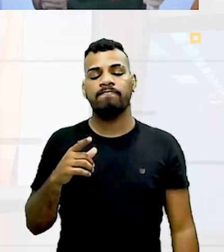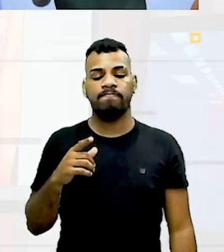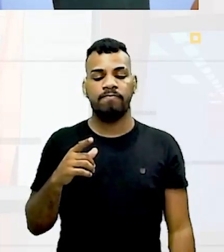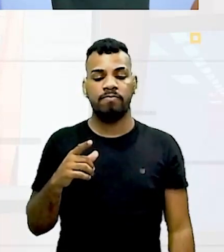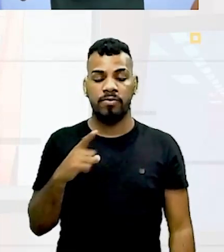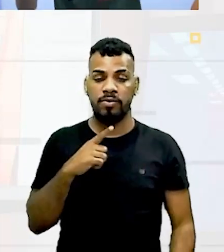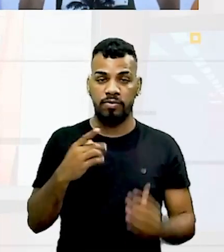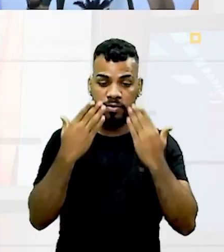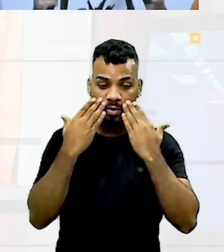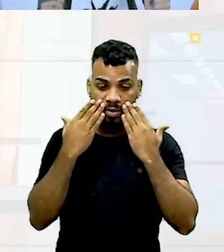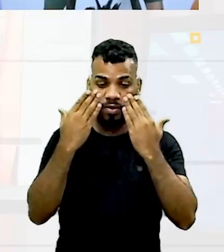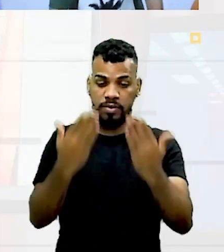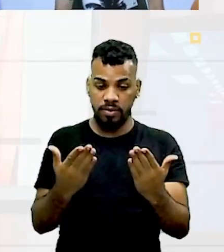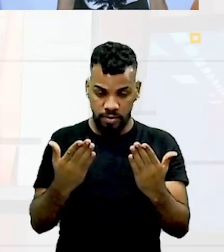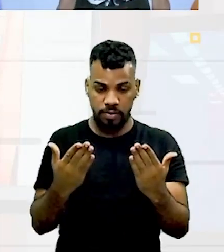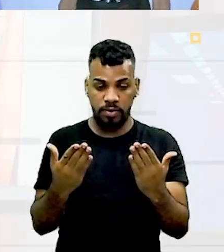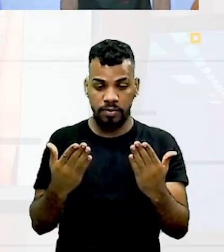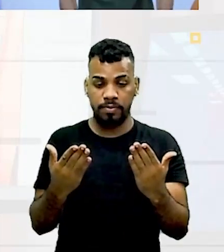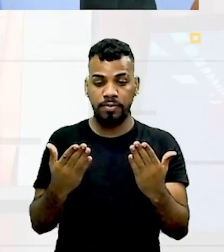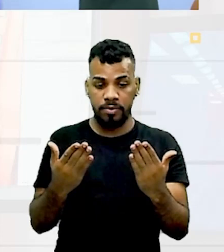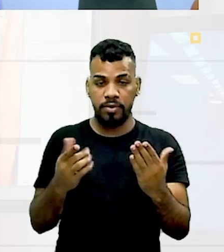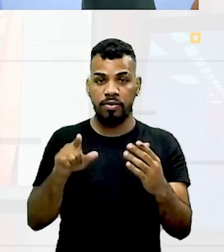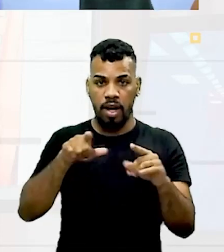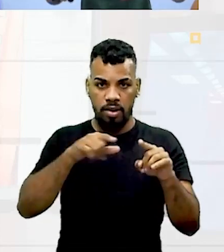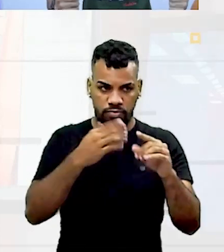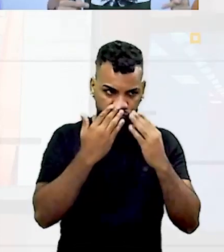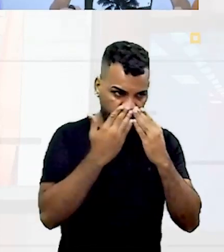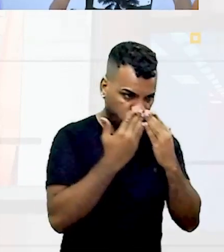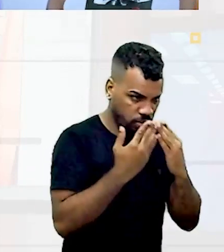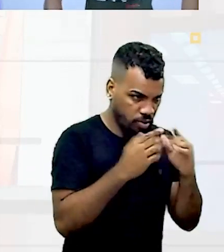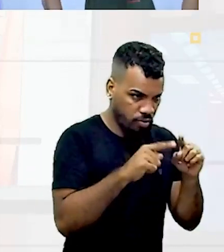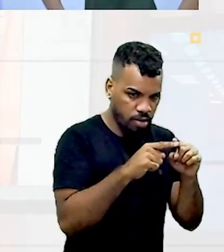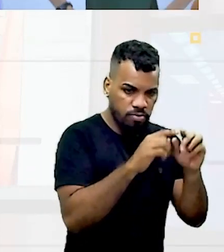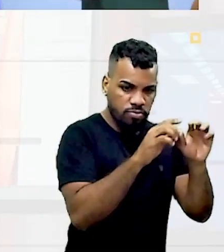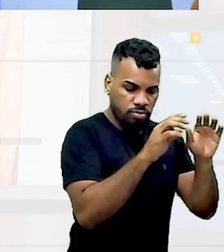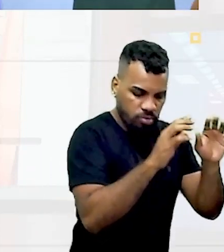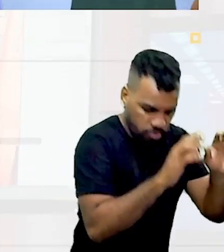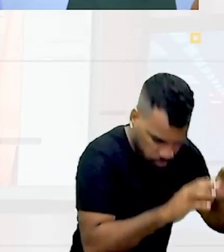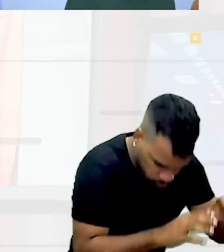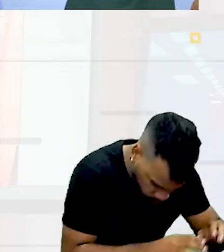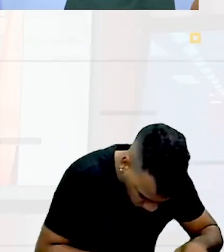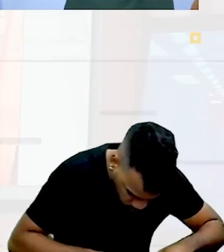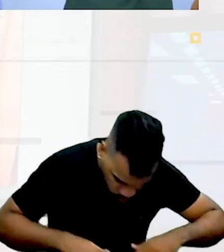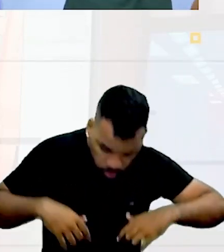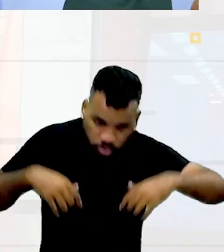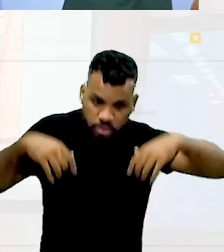na frente, ele vai puxar para baixo, fazendo um arcozinho para baixo, e depois ele vai lançar as mãos para